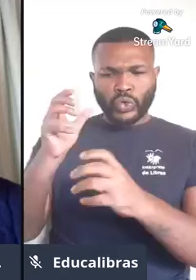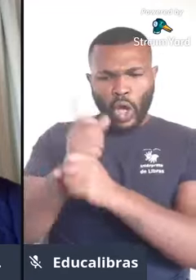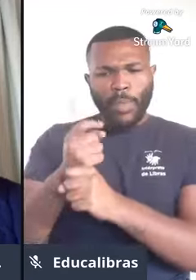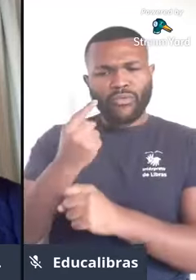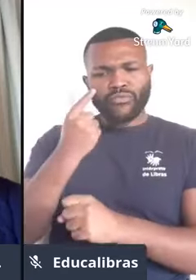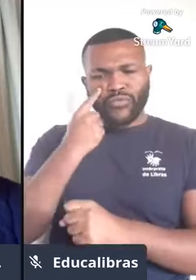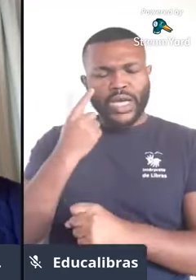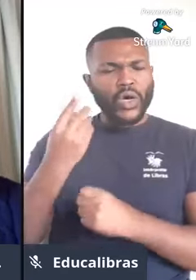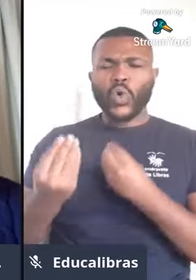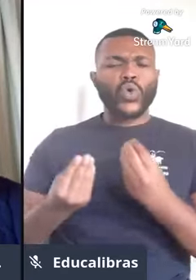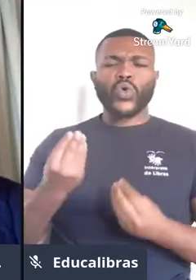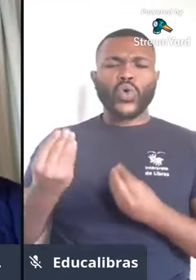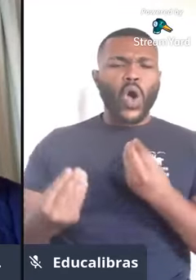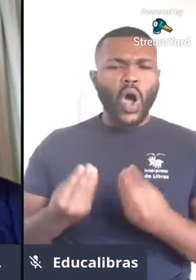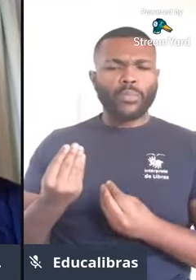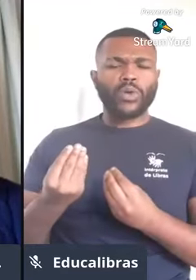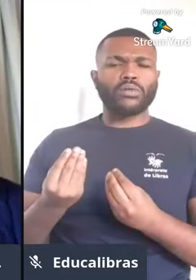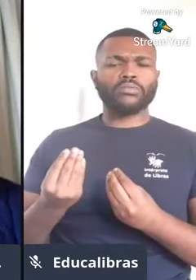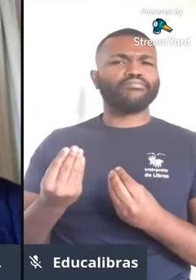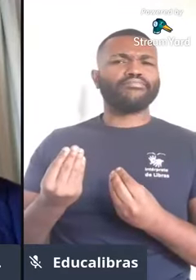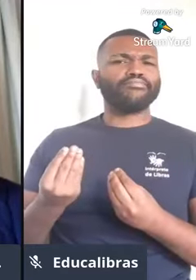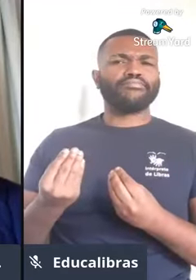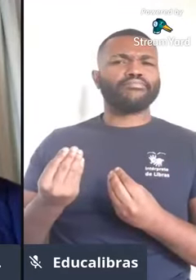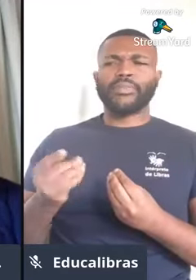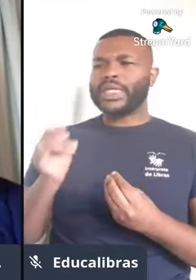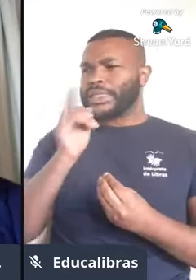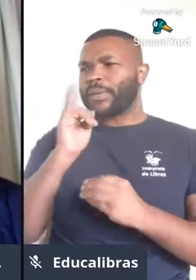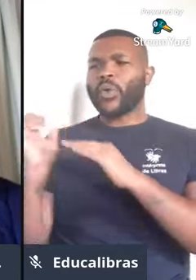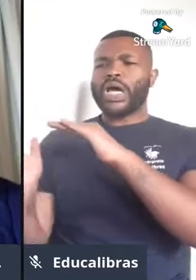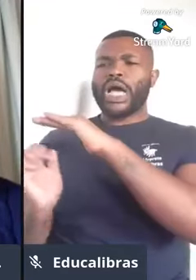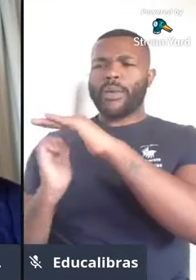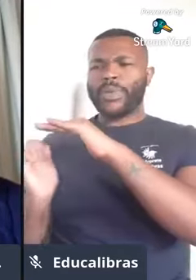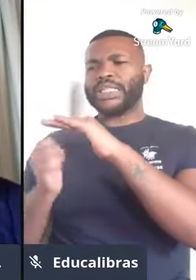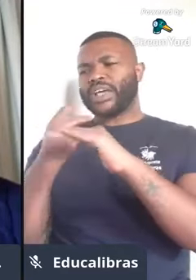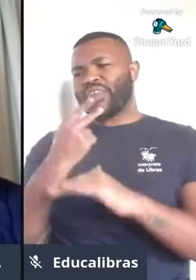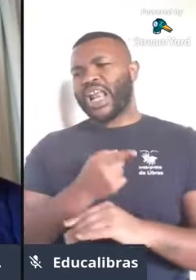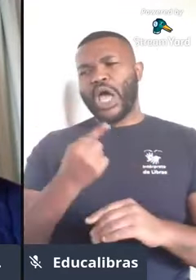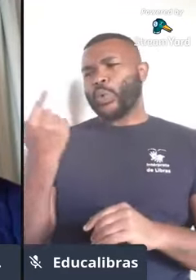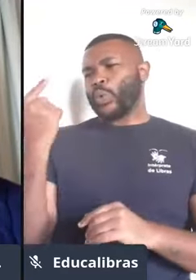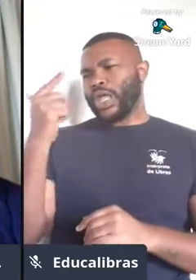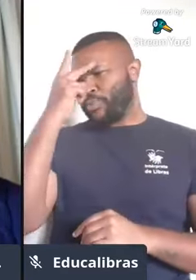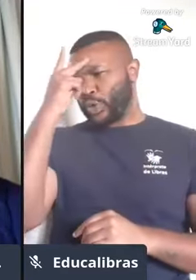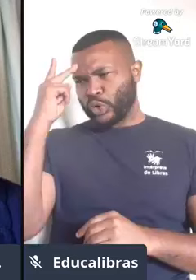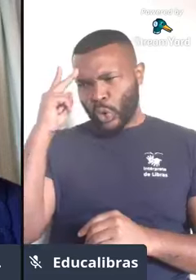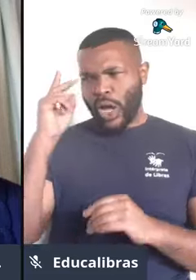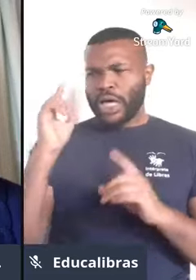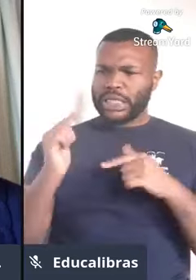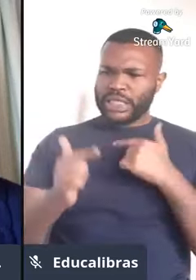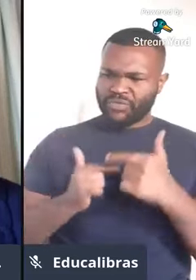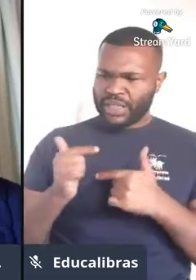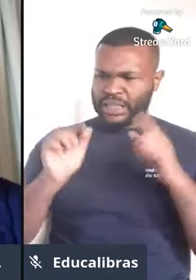deficiência, que não há como justificar não encontrar pessoas com deficiência por conta do benefício.